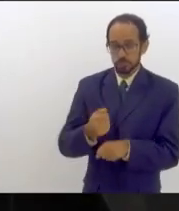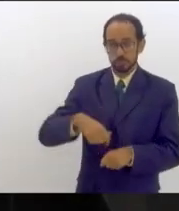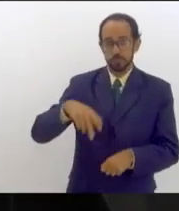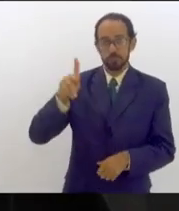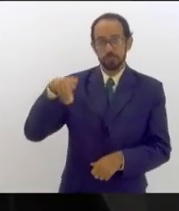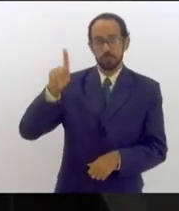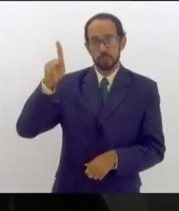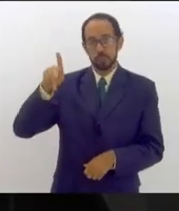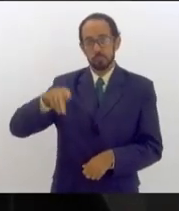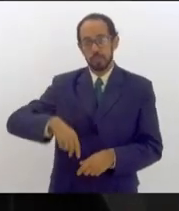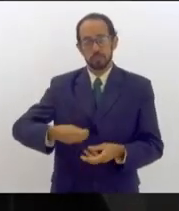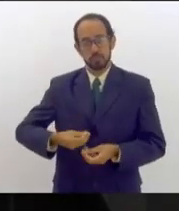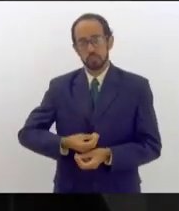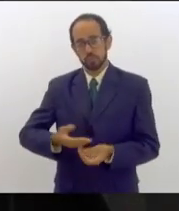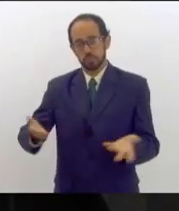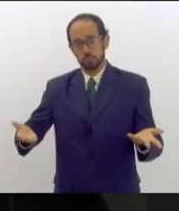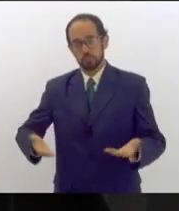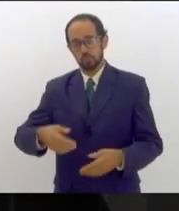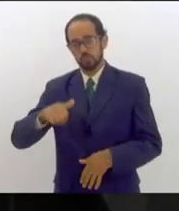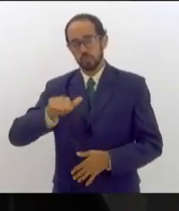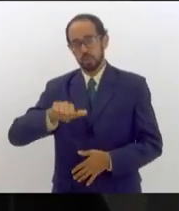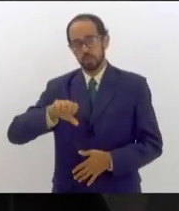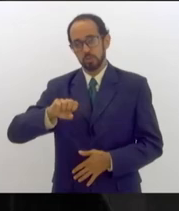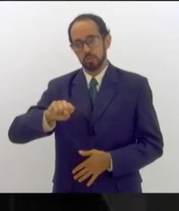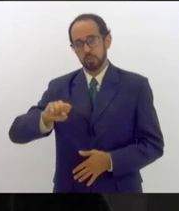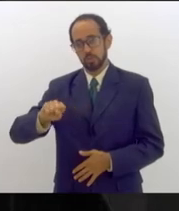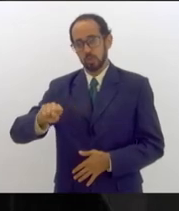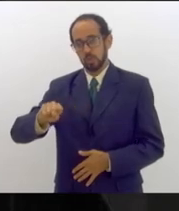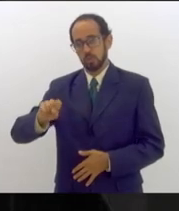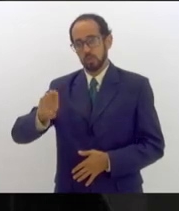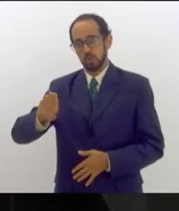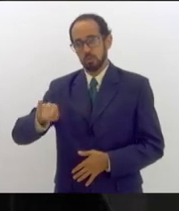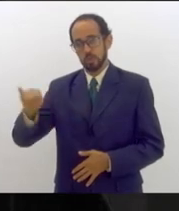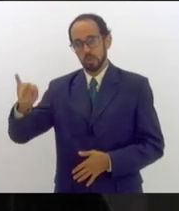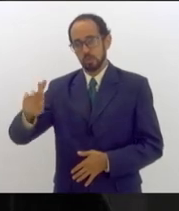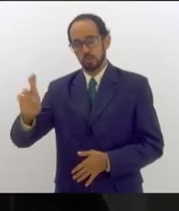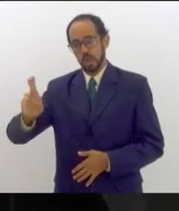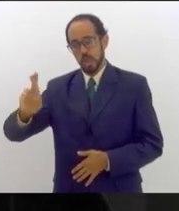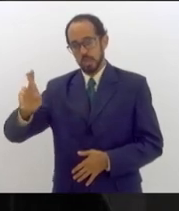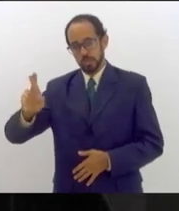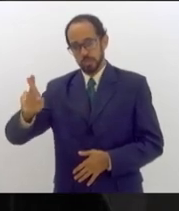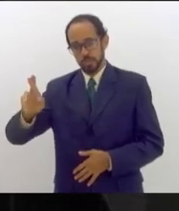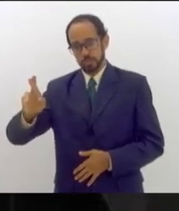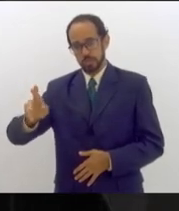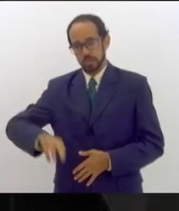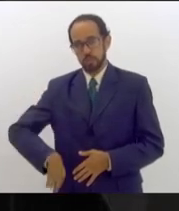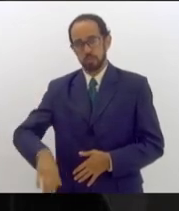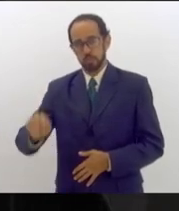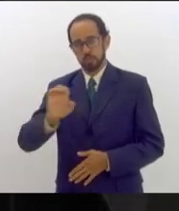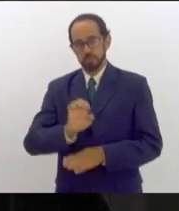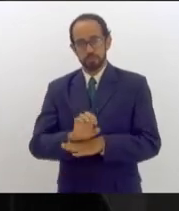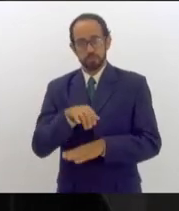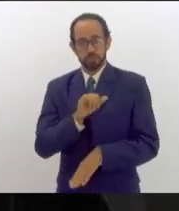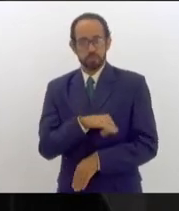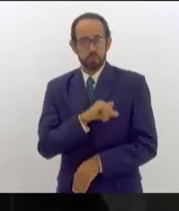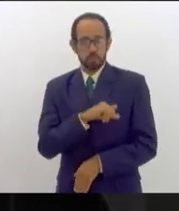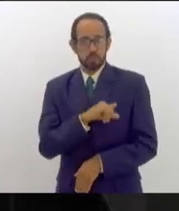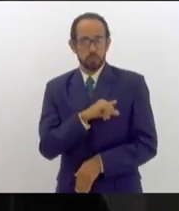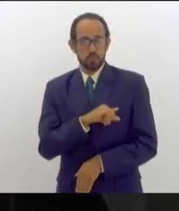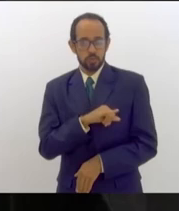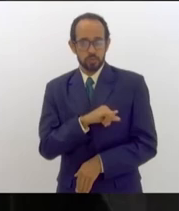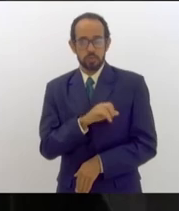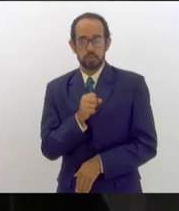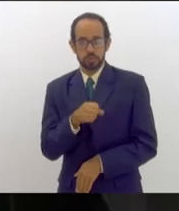distribuiu 188 bilhões de dividendos o estado do Rio de Janeiro se